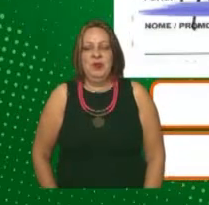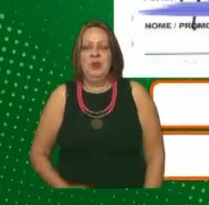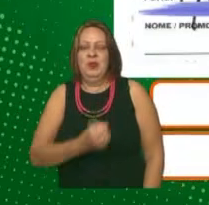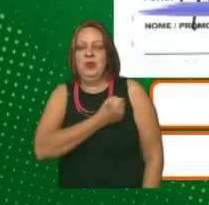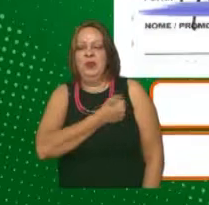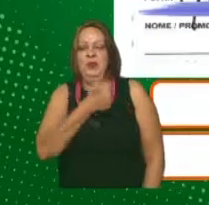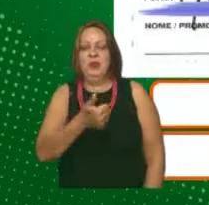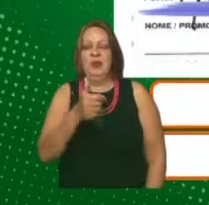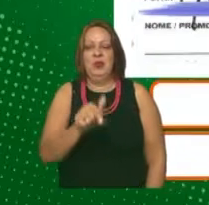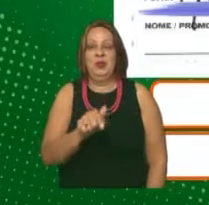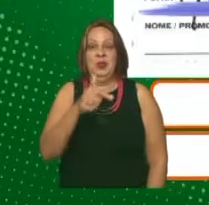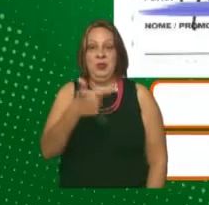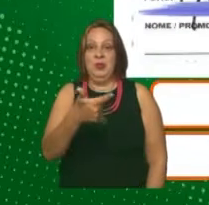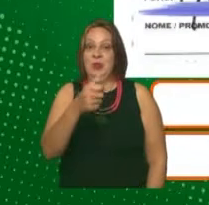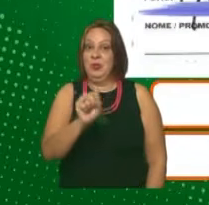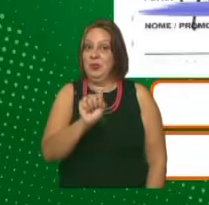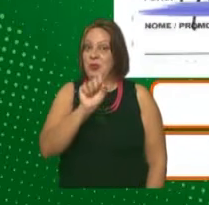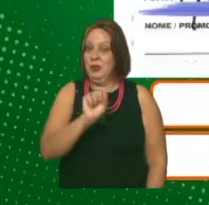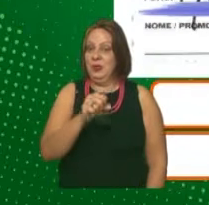é o de número